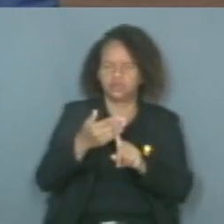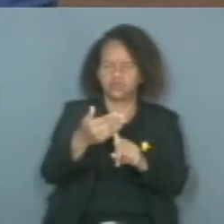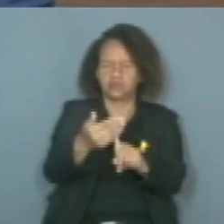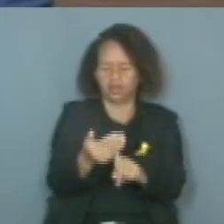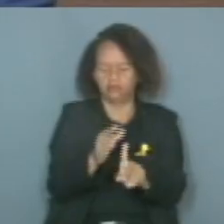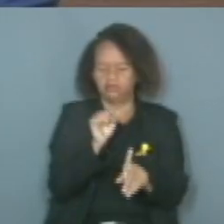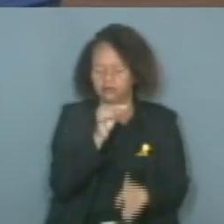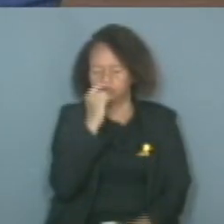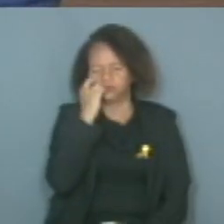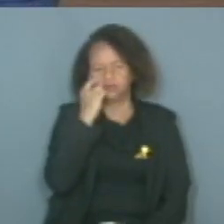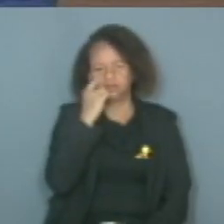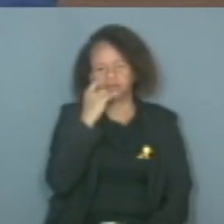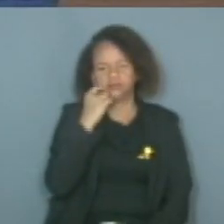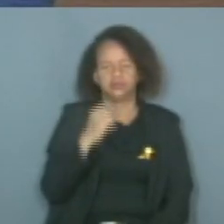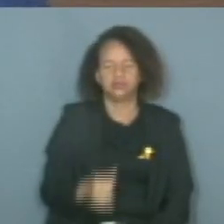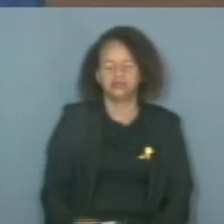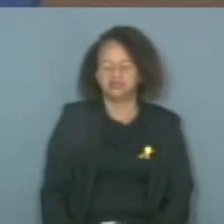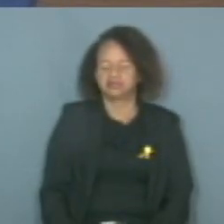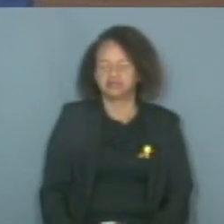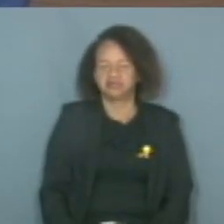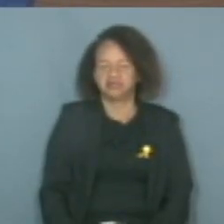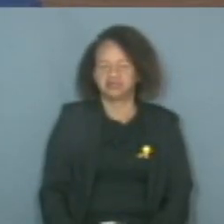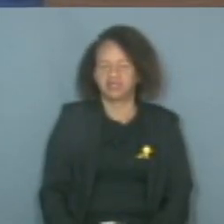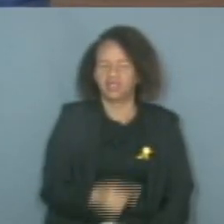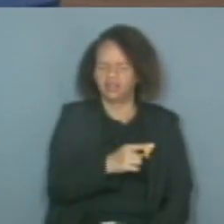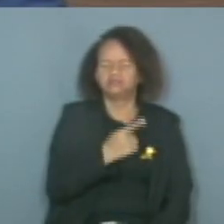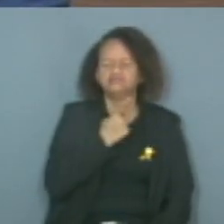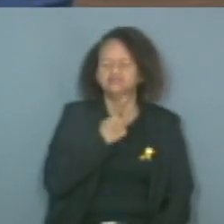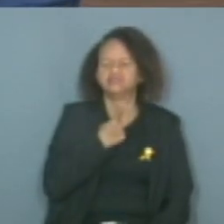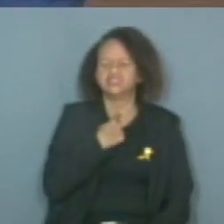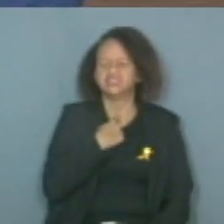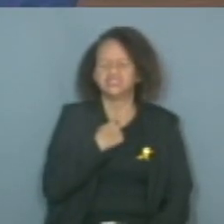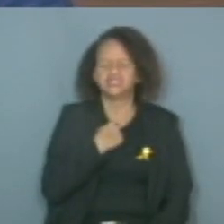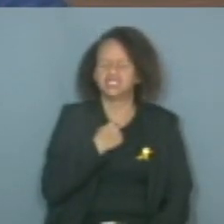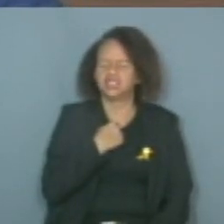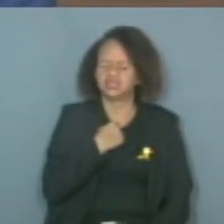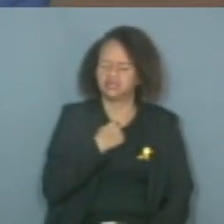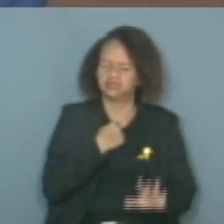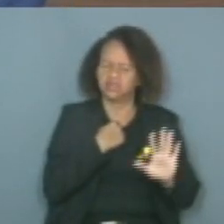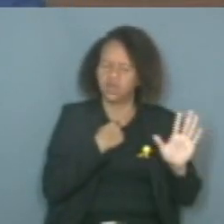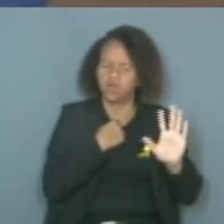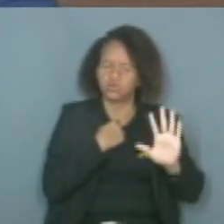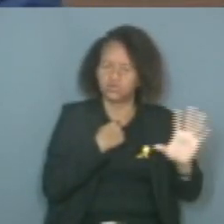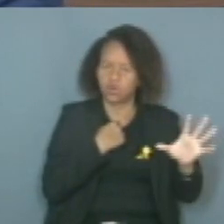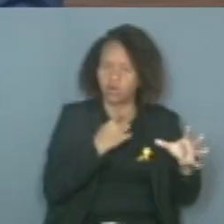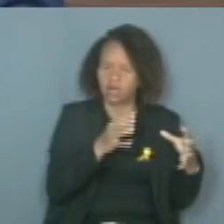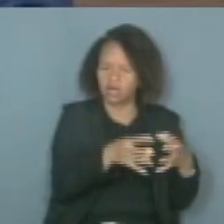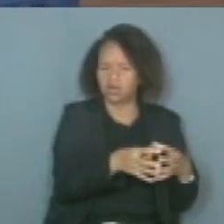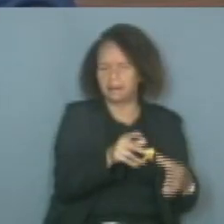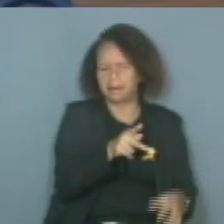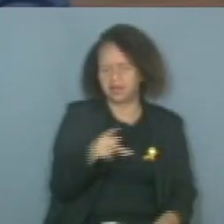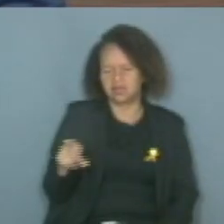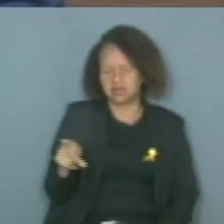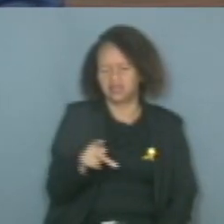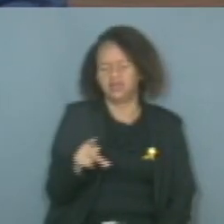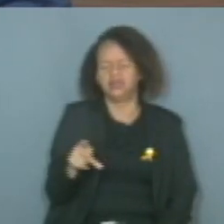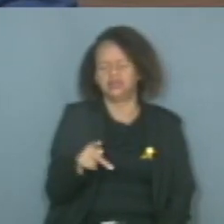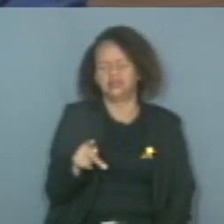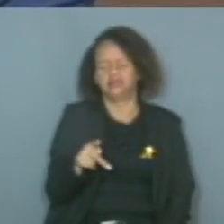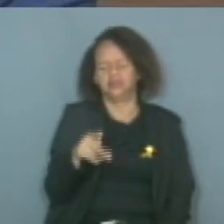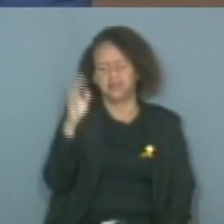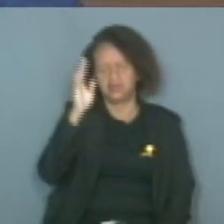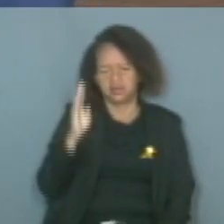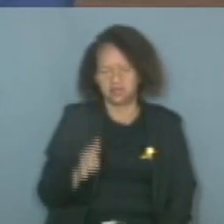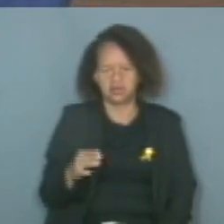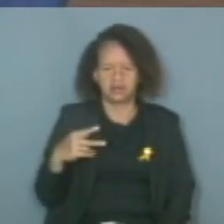falei aqui. Algo que ele deseja, e não só ele, também o presidente da República,